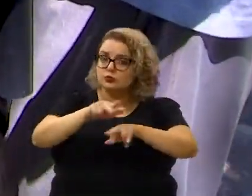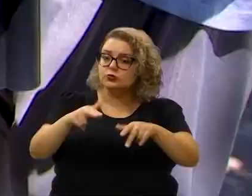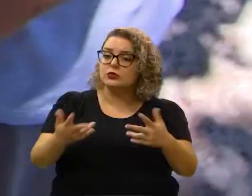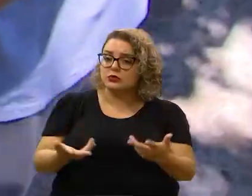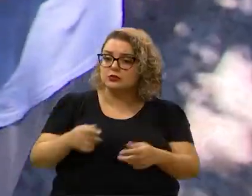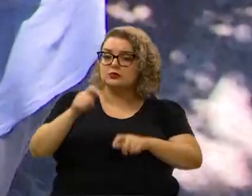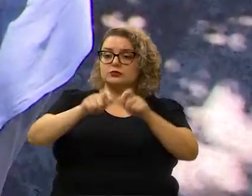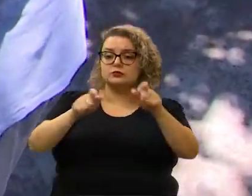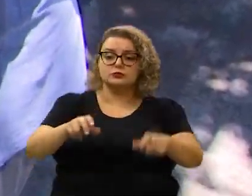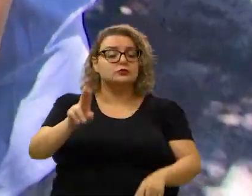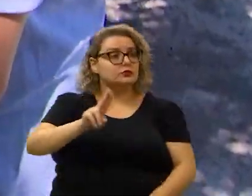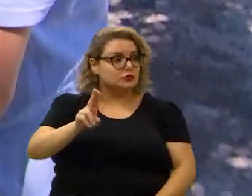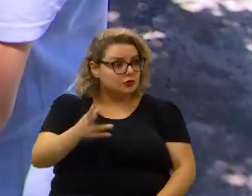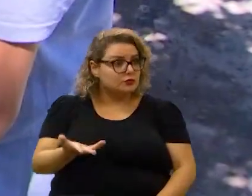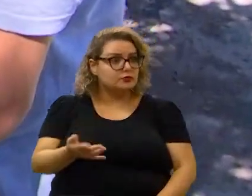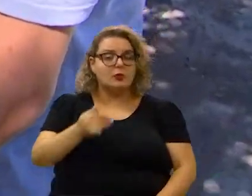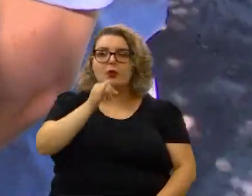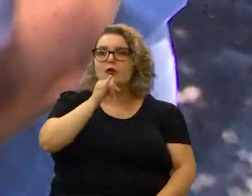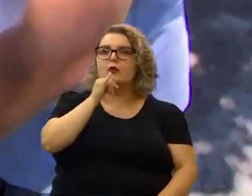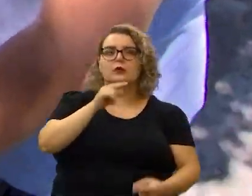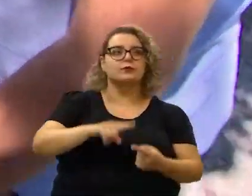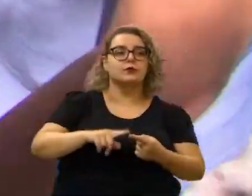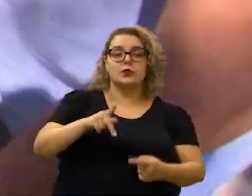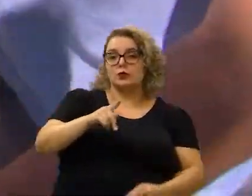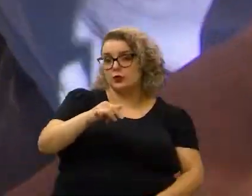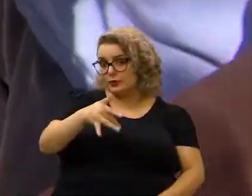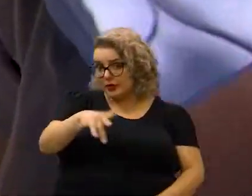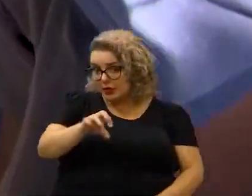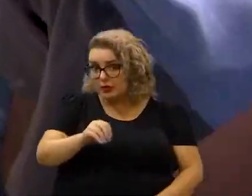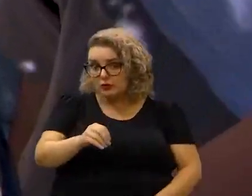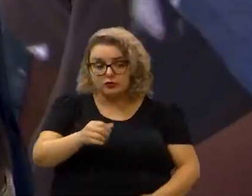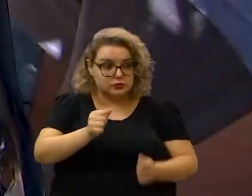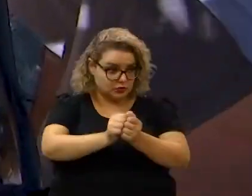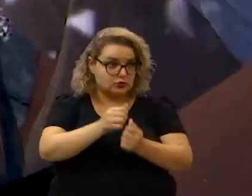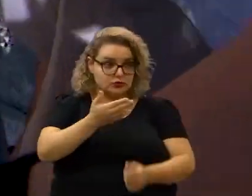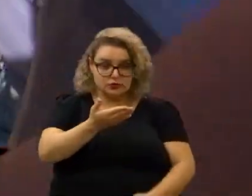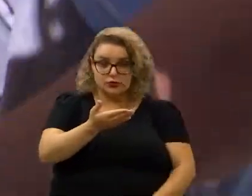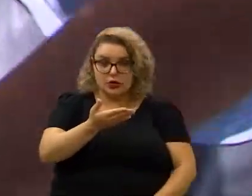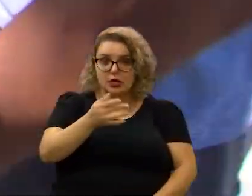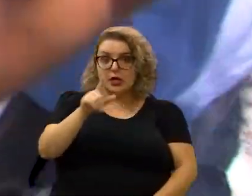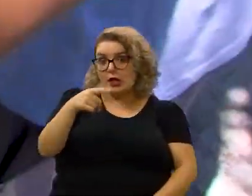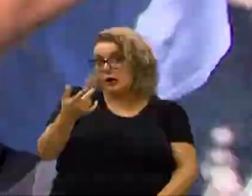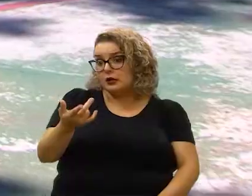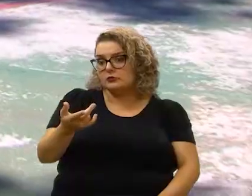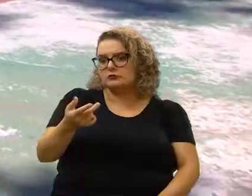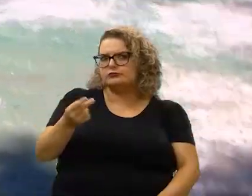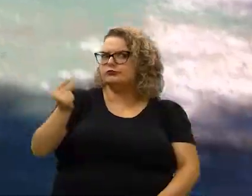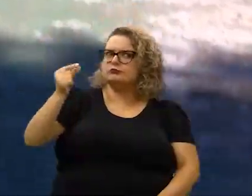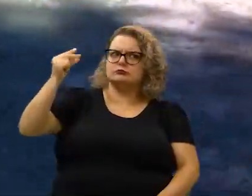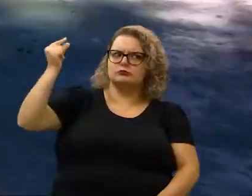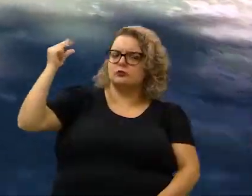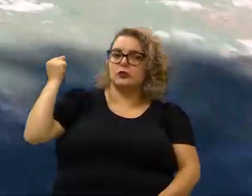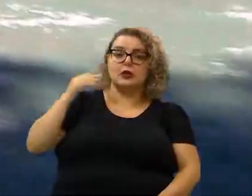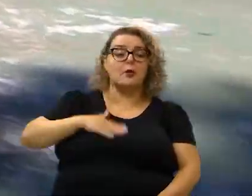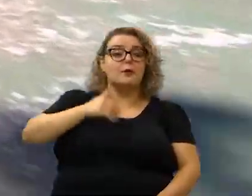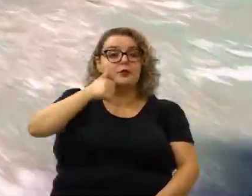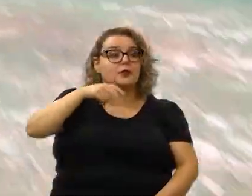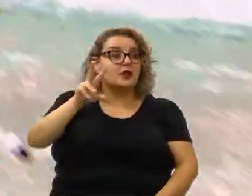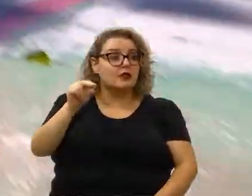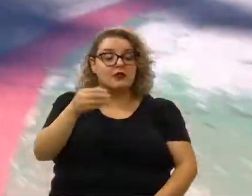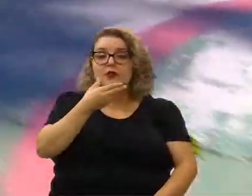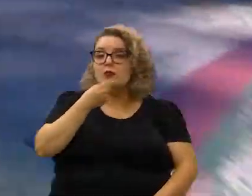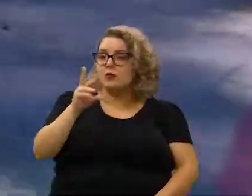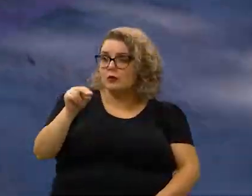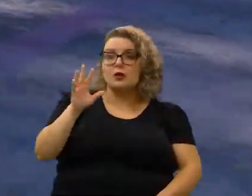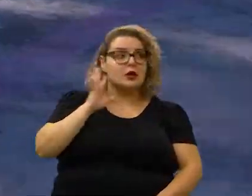brinquedos que as pessoas utilizam. Por exemplo, o peão que está aí com você é um brinquedo do tempo da minha avó,